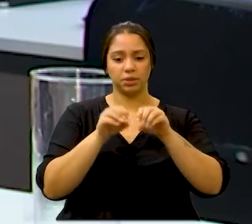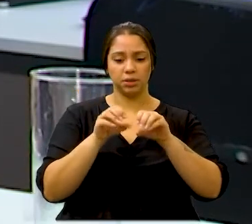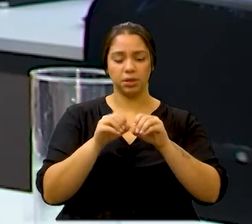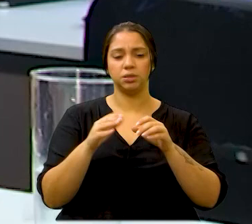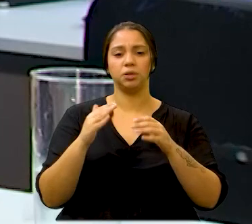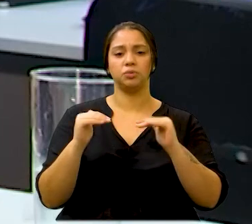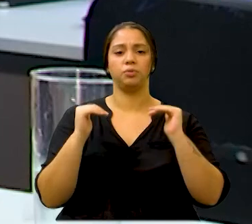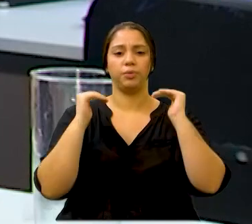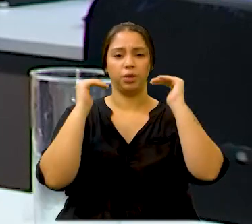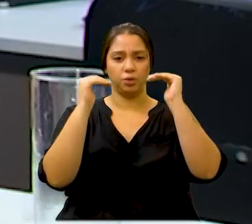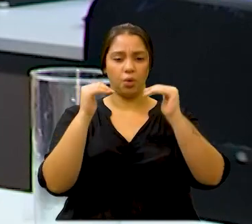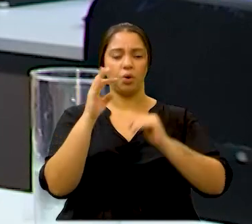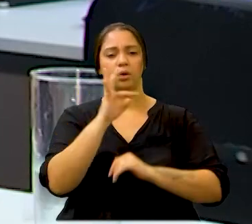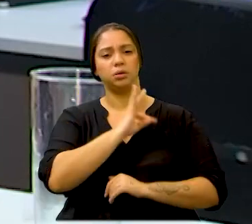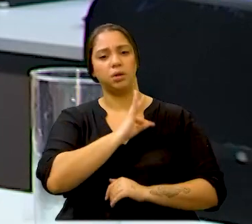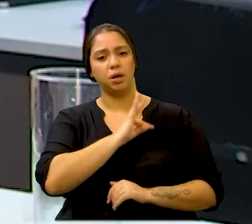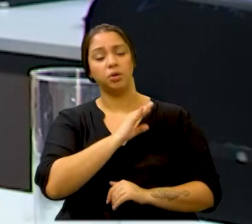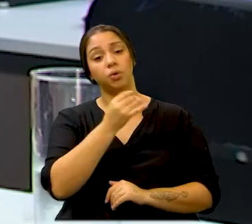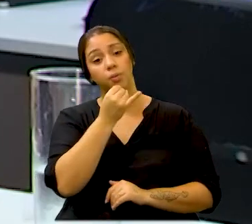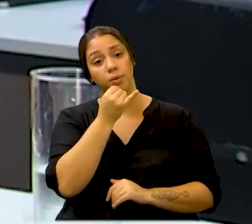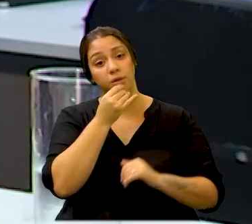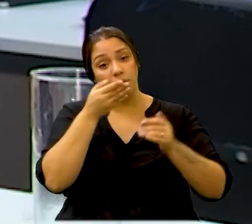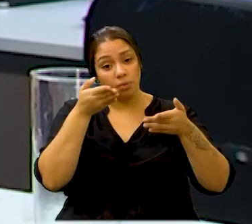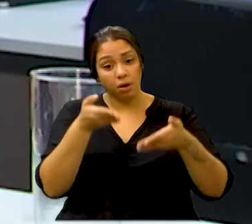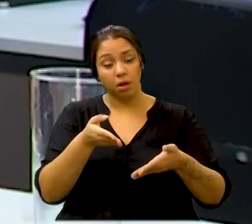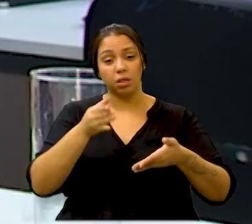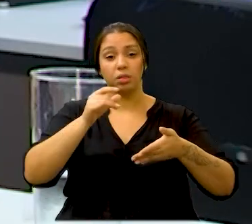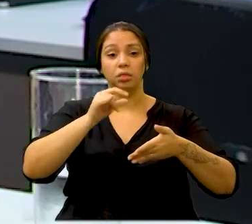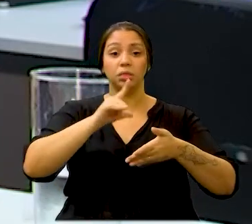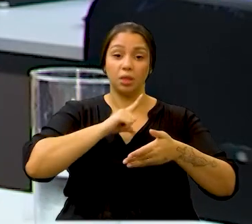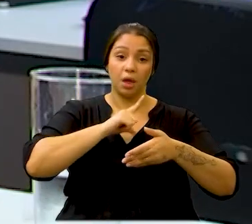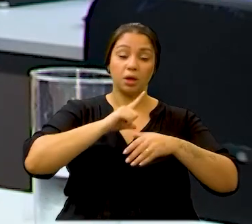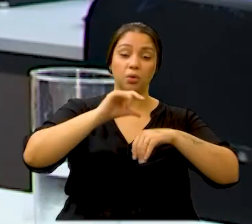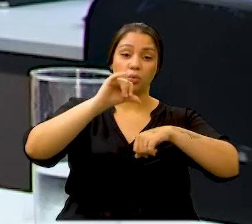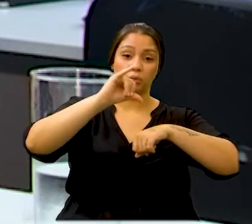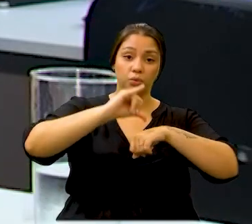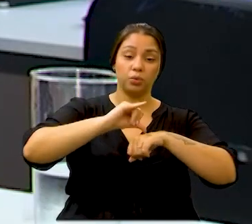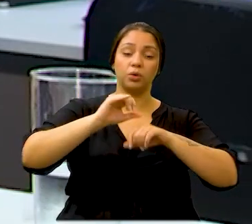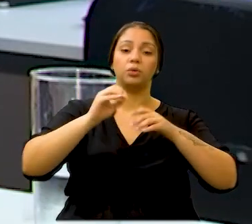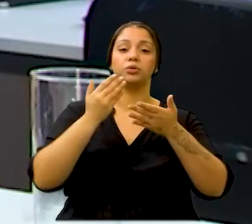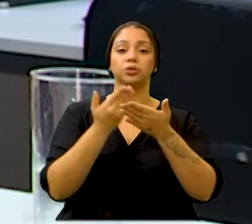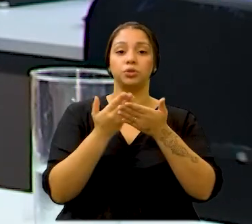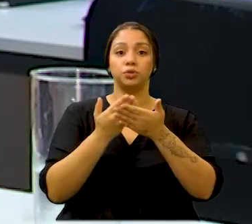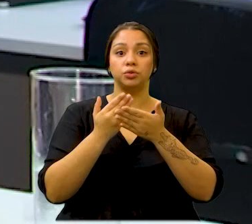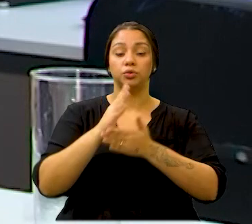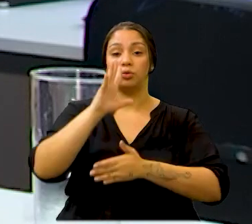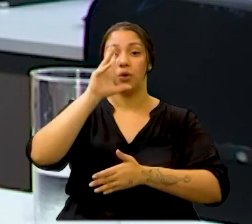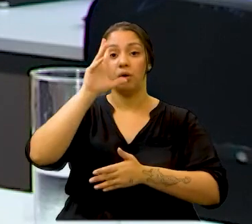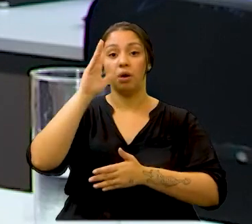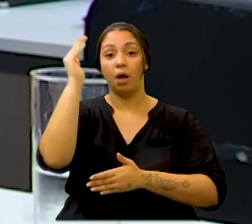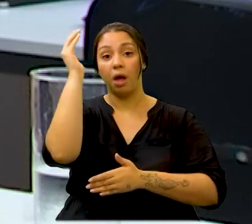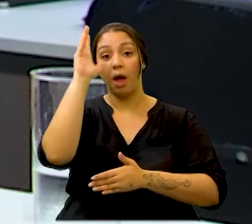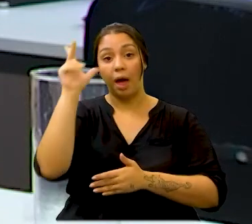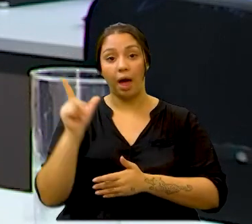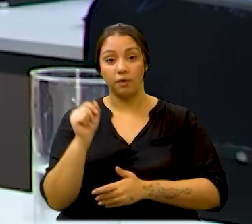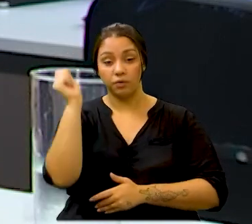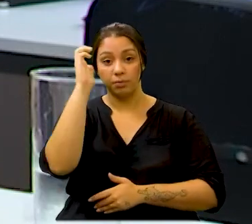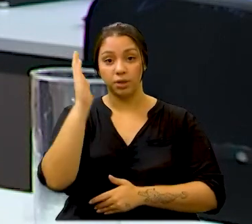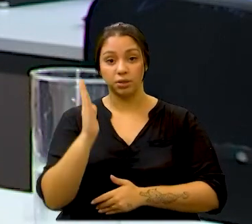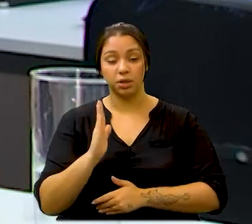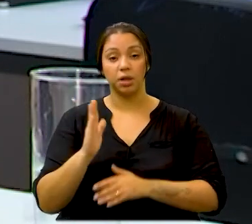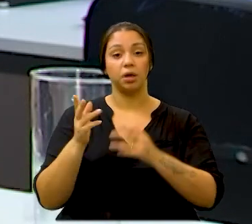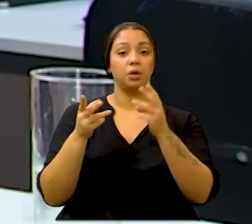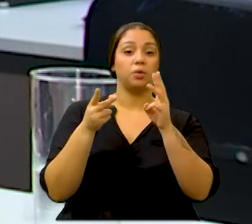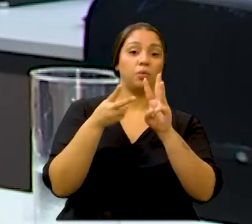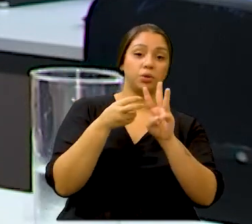ensino superior e nível técnico, como é a nossa, por exemplo, tem um núcleo de estudos afro-brasileiros e indígenas que colabora